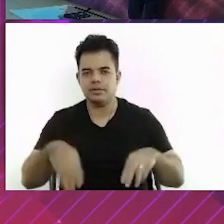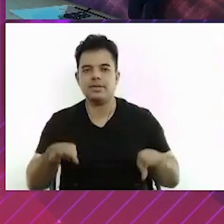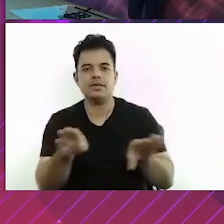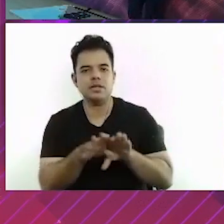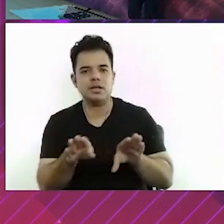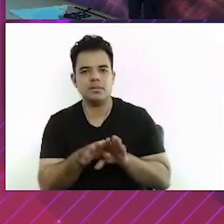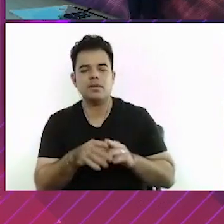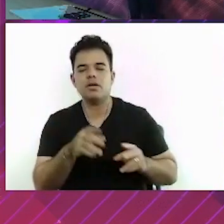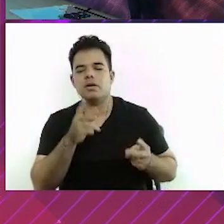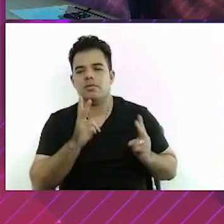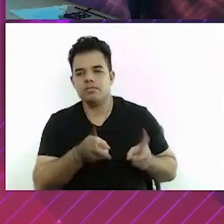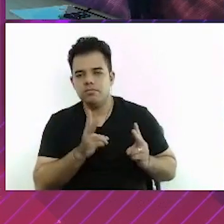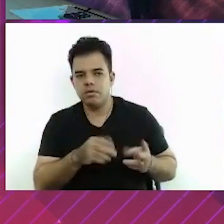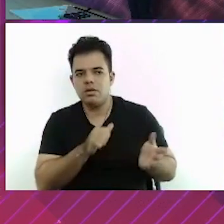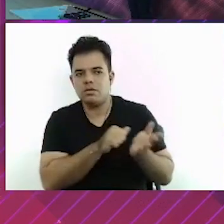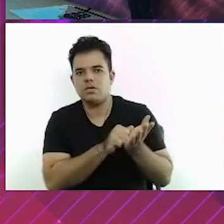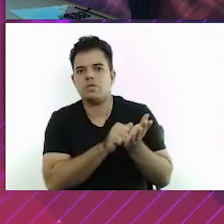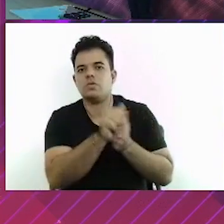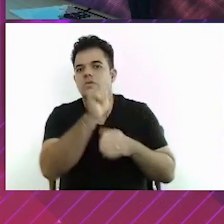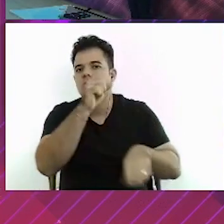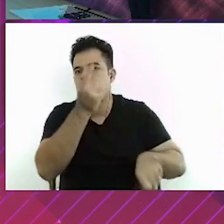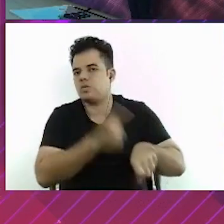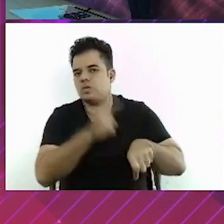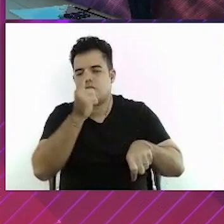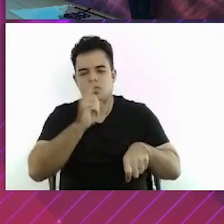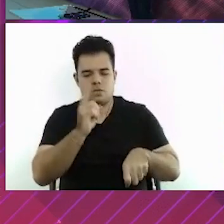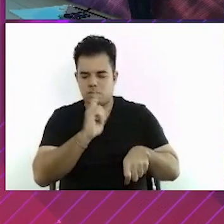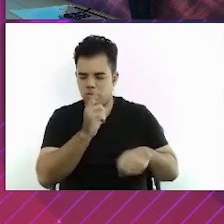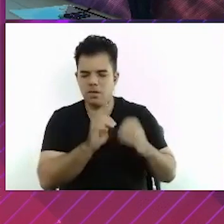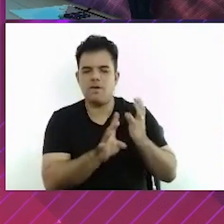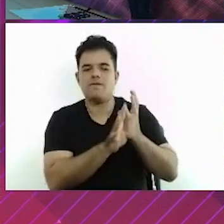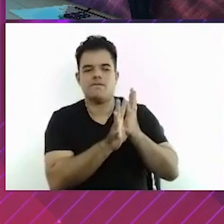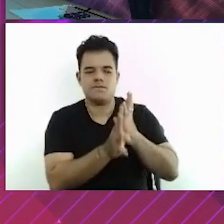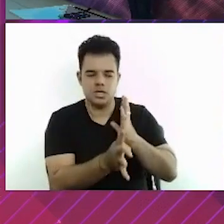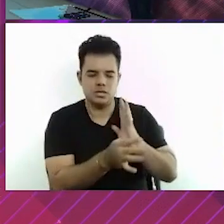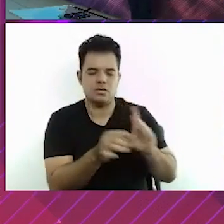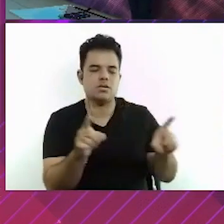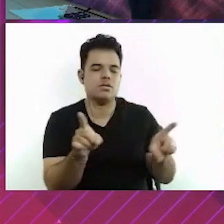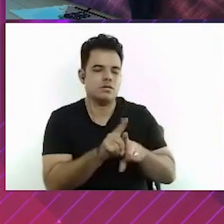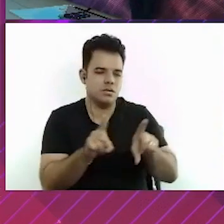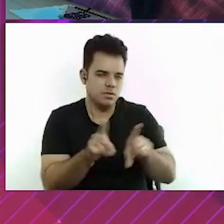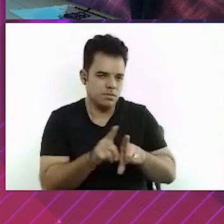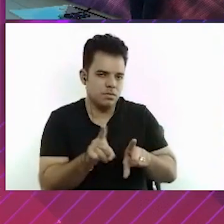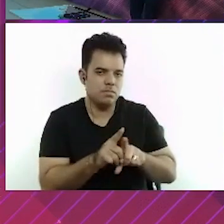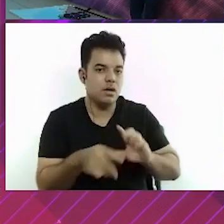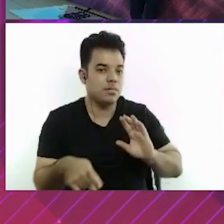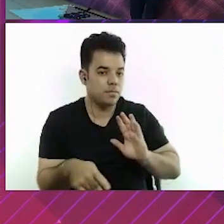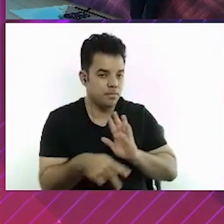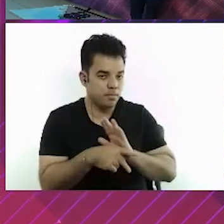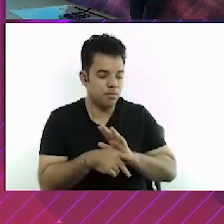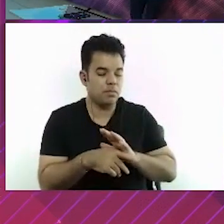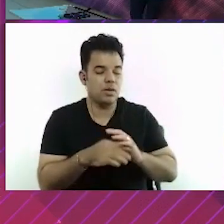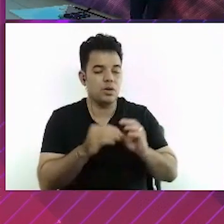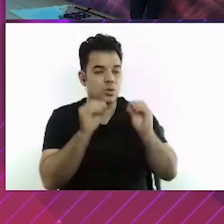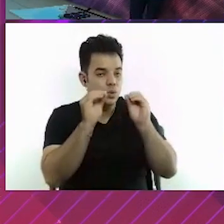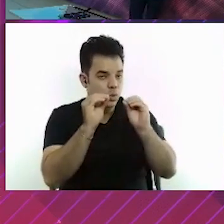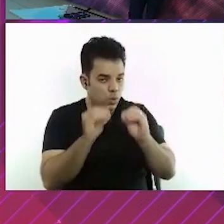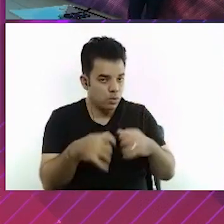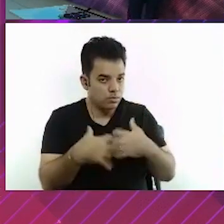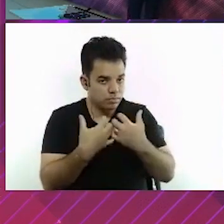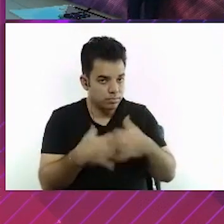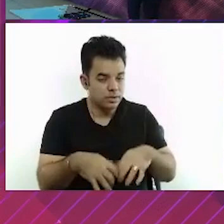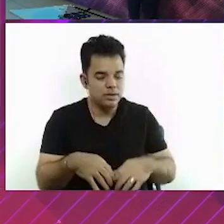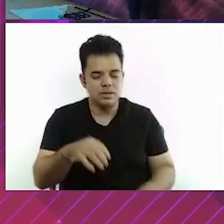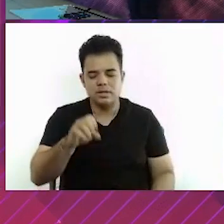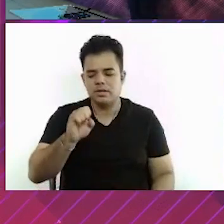não auto-delete. Na hora de instanciar a fila, mesma coisa. Passando as propriedades que nós queremos. E o Spring MQP, ele